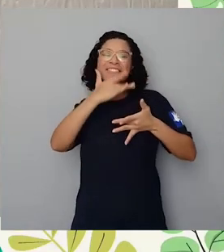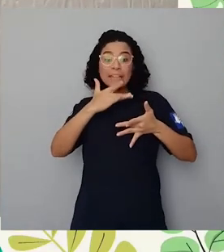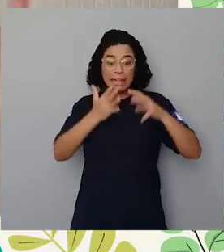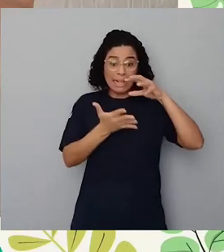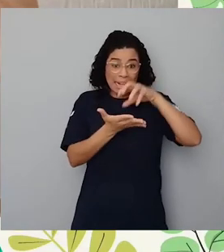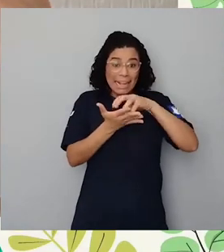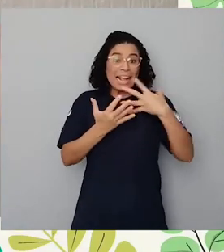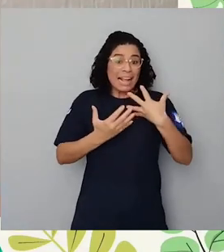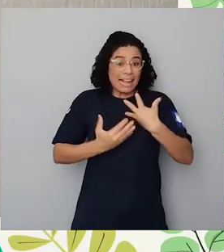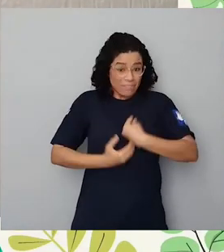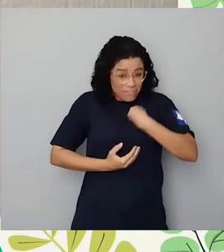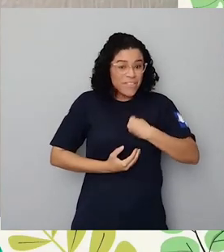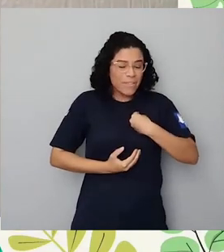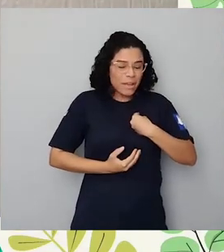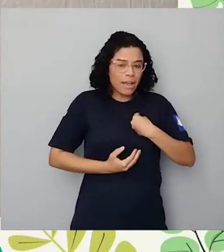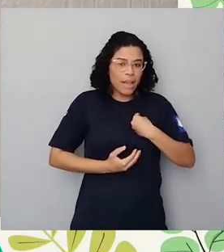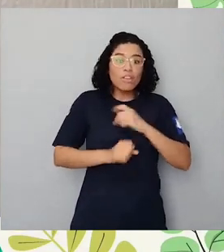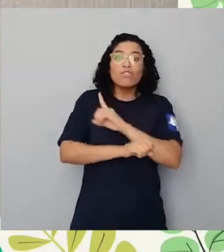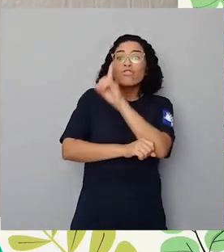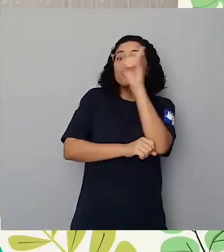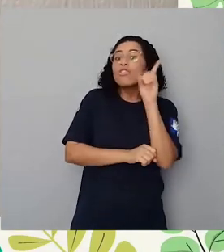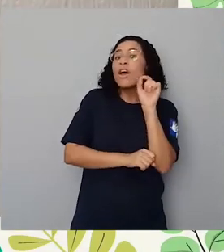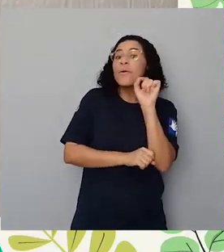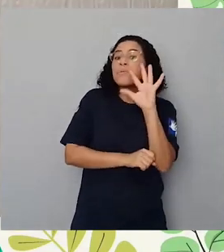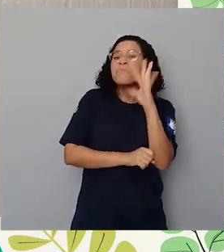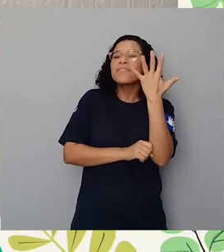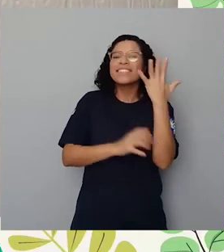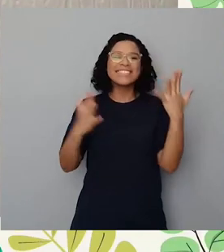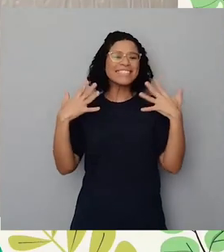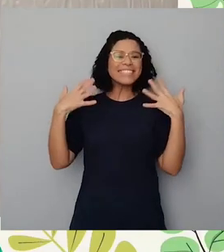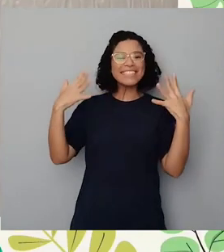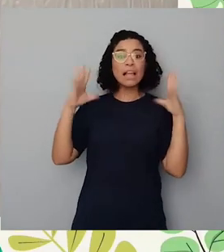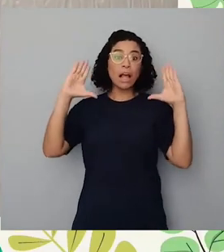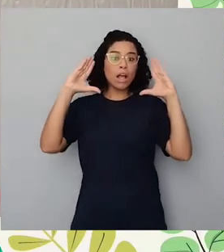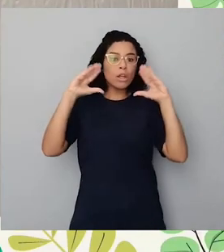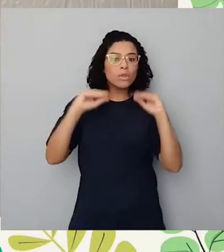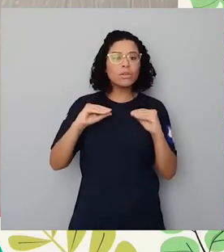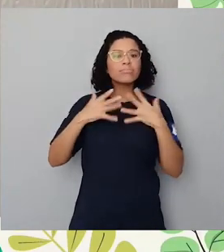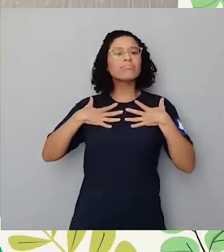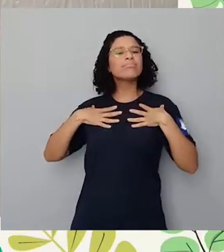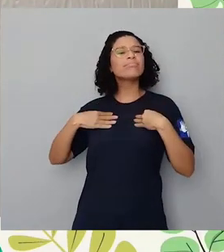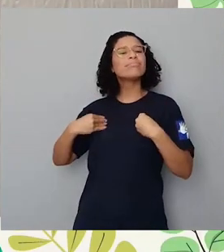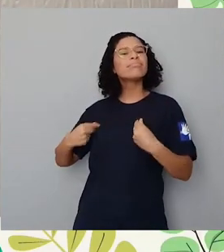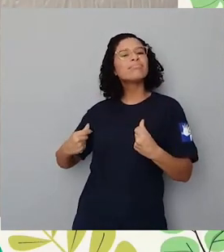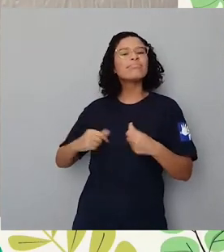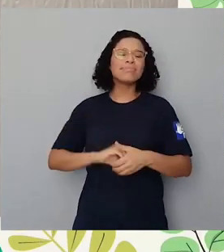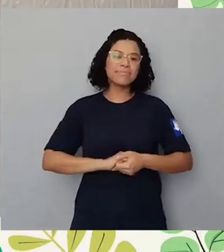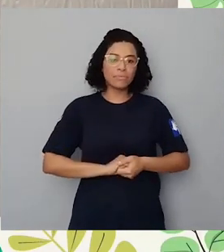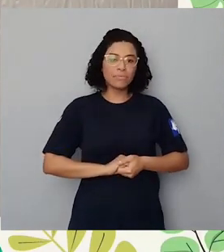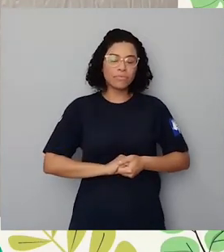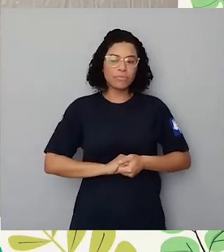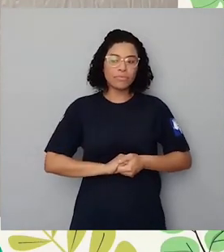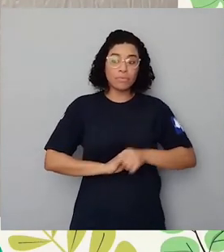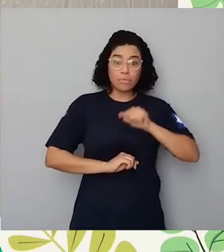dia fica bem ventilado e à noite ela é bem fresquinha. Na nossa língua, nós a